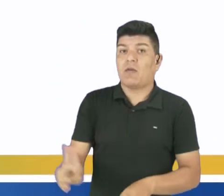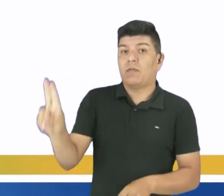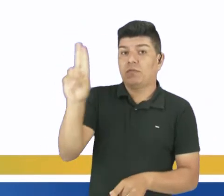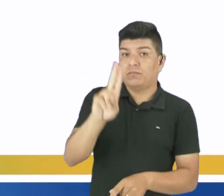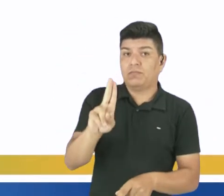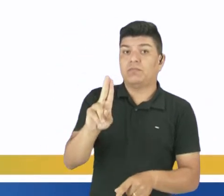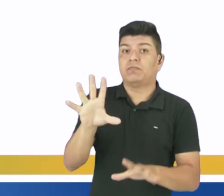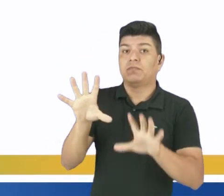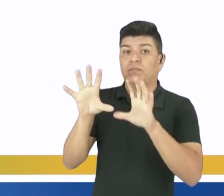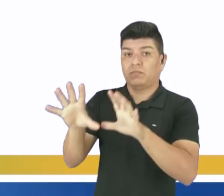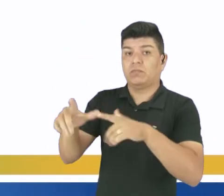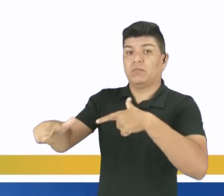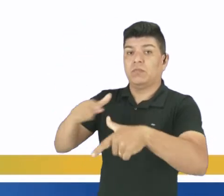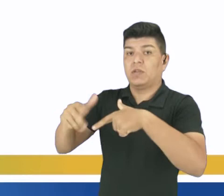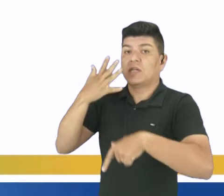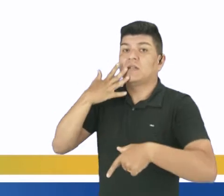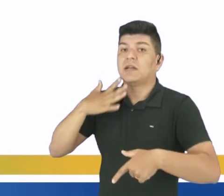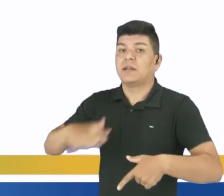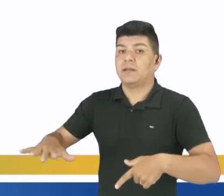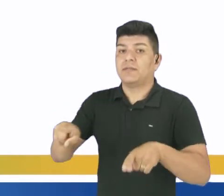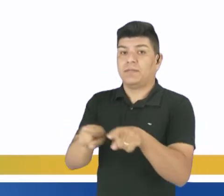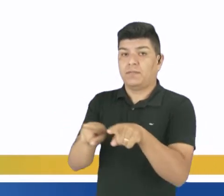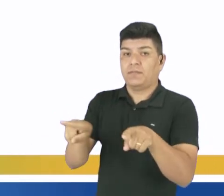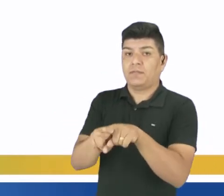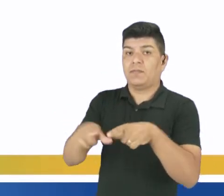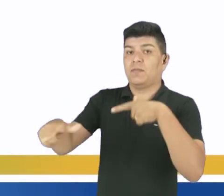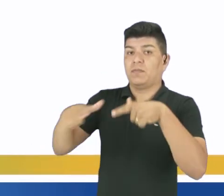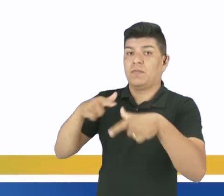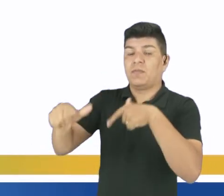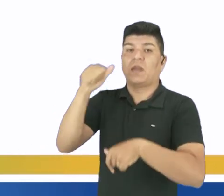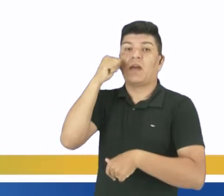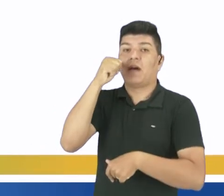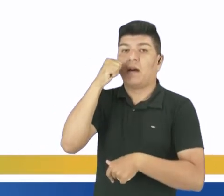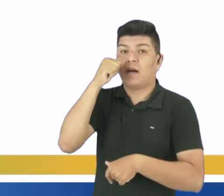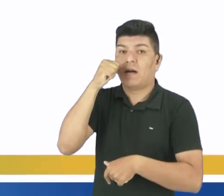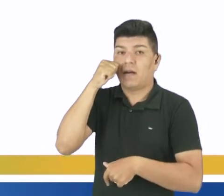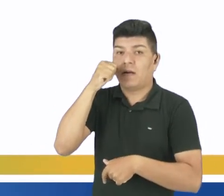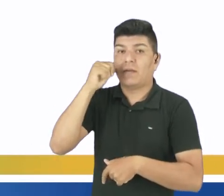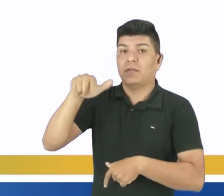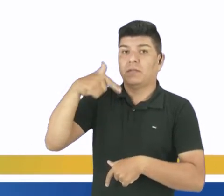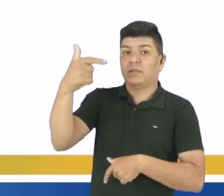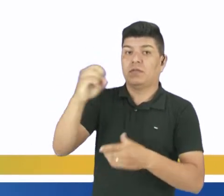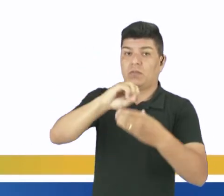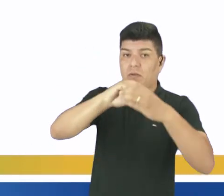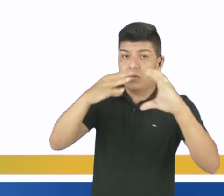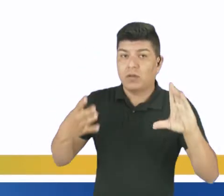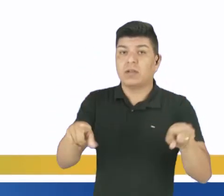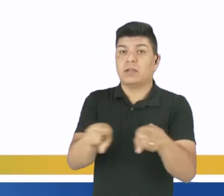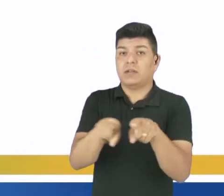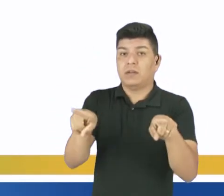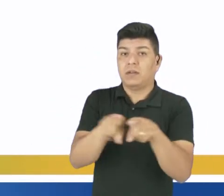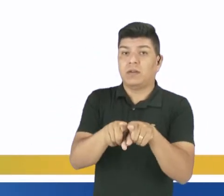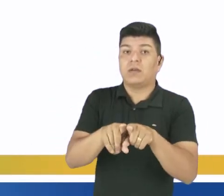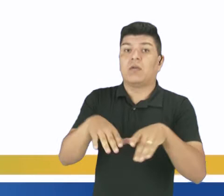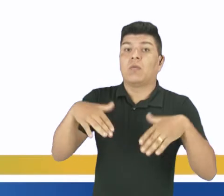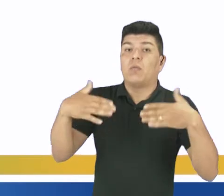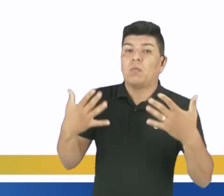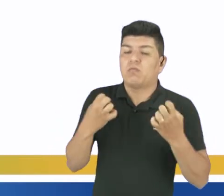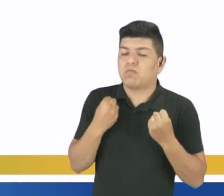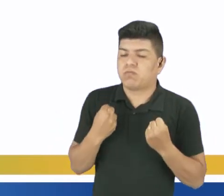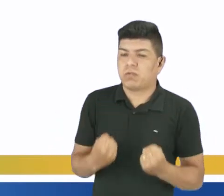utilização tanto do trabalho infantil como também do trabalho das mulheres, e uma outra característica é a